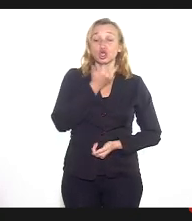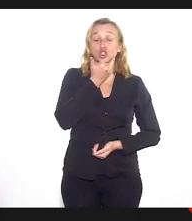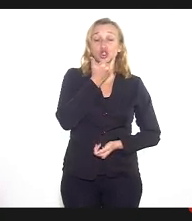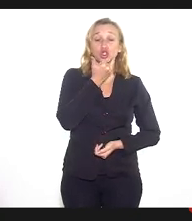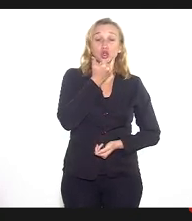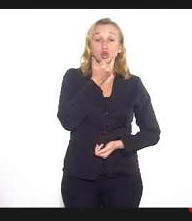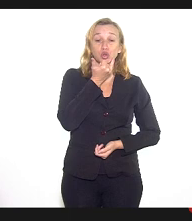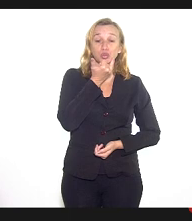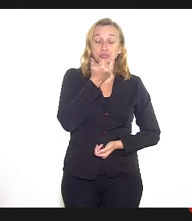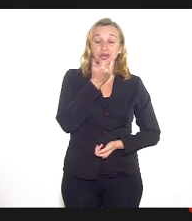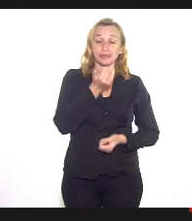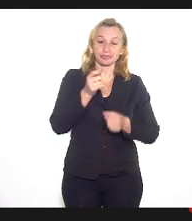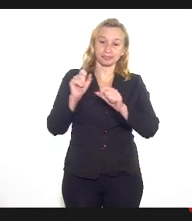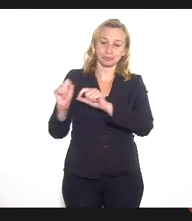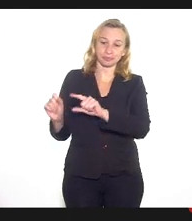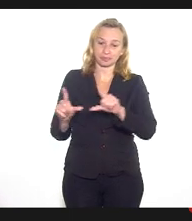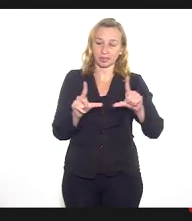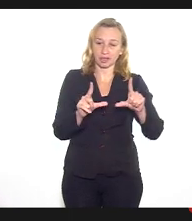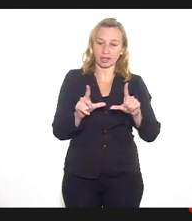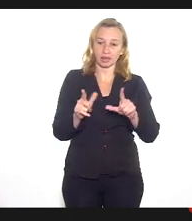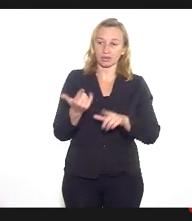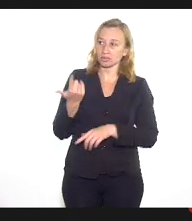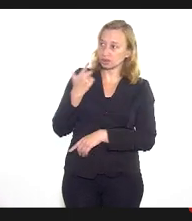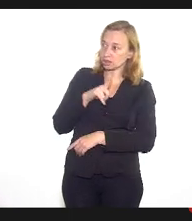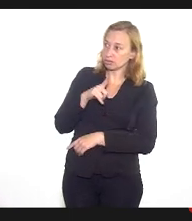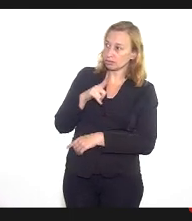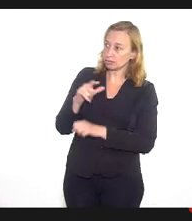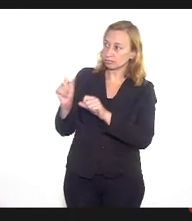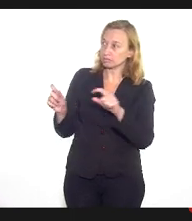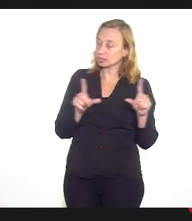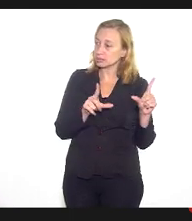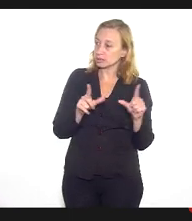Desculpem, passou agora? Não.